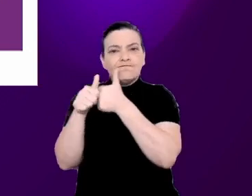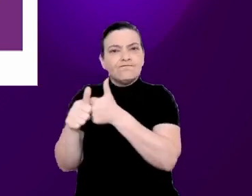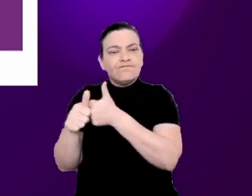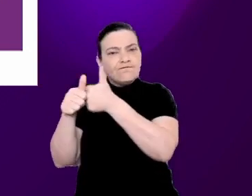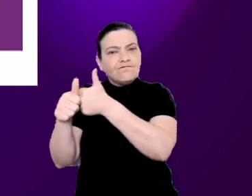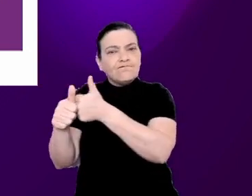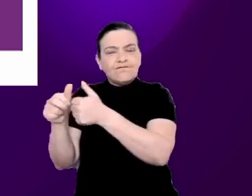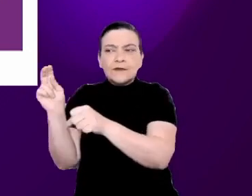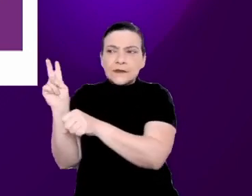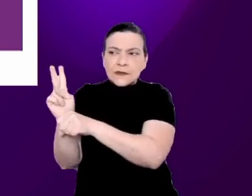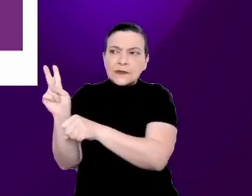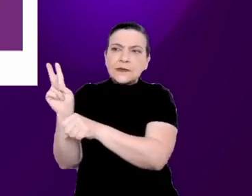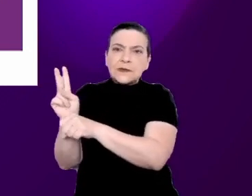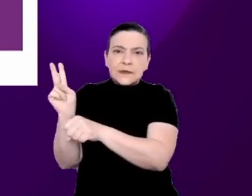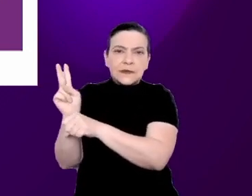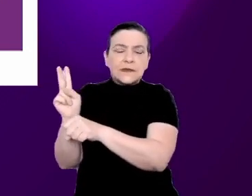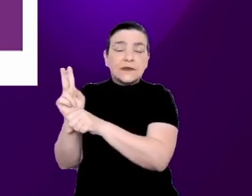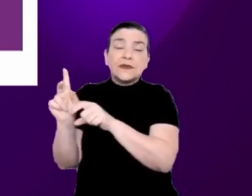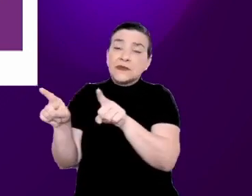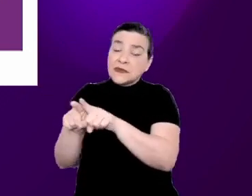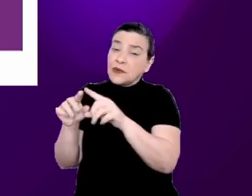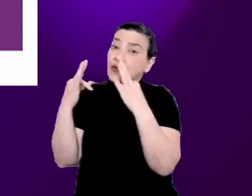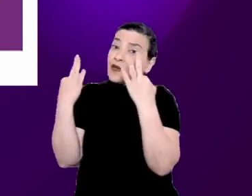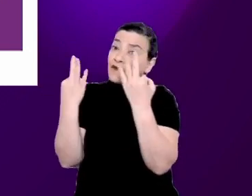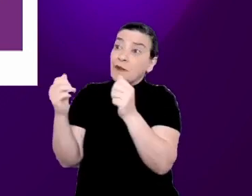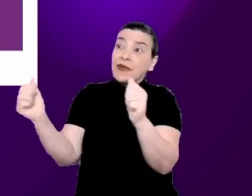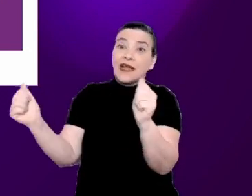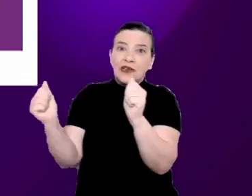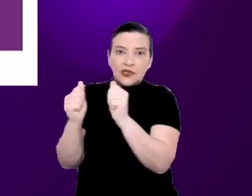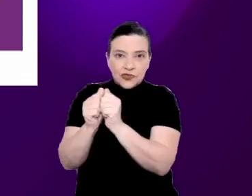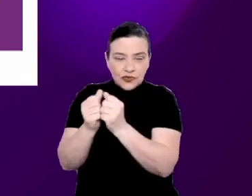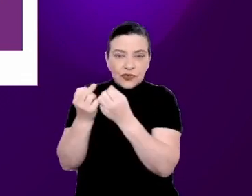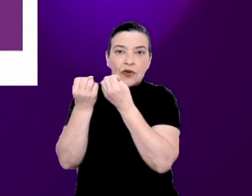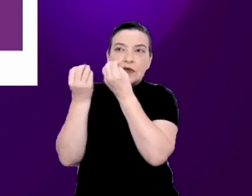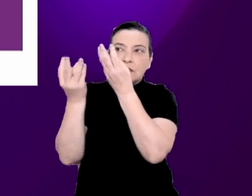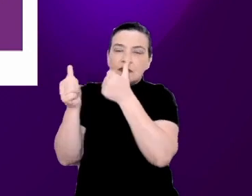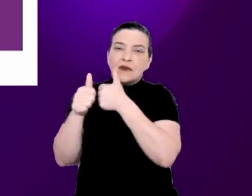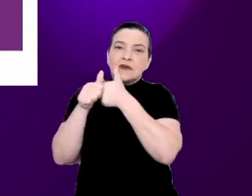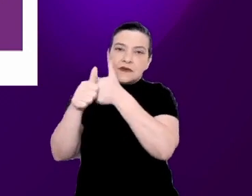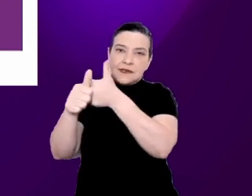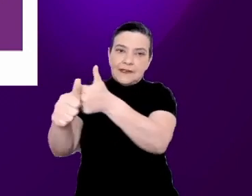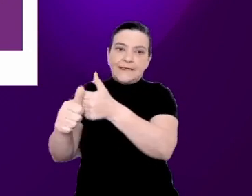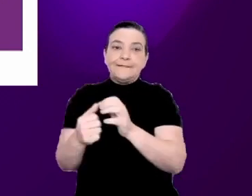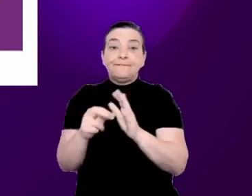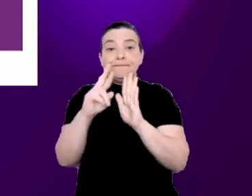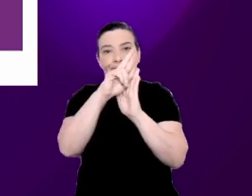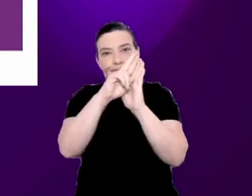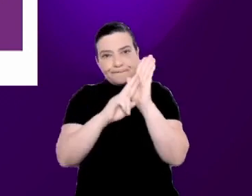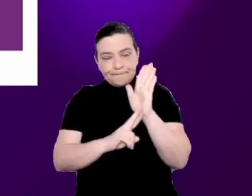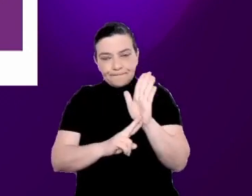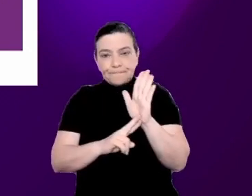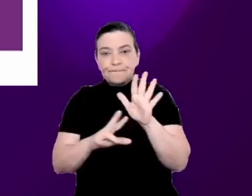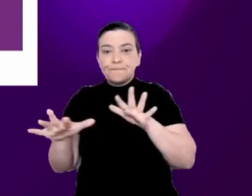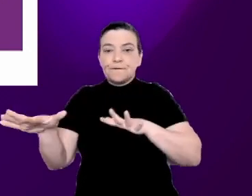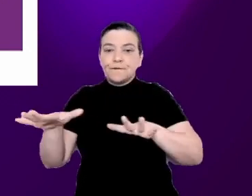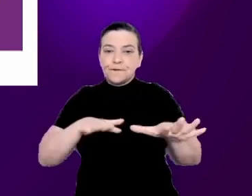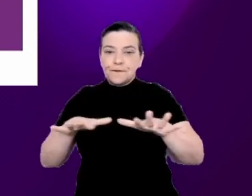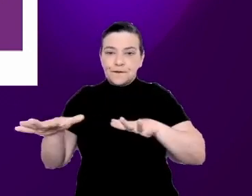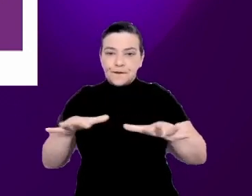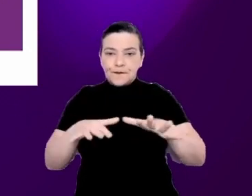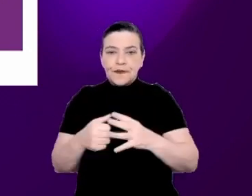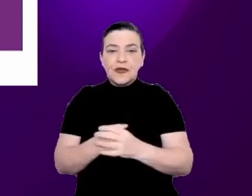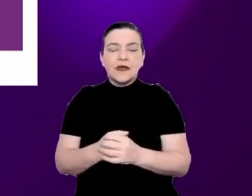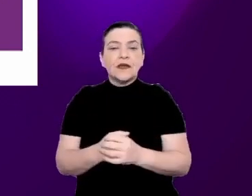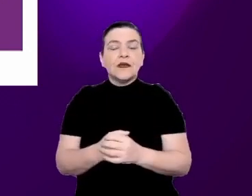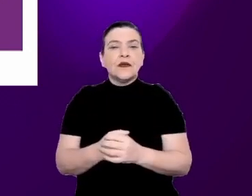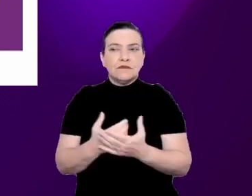e a família para o centro dessa ação. Então, quanto aos nossos resultados em relação à mobilidade, dos